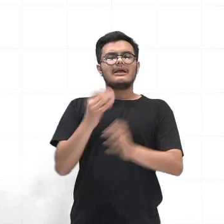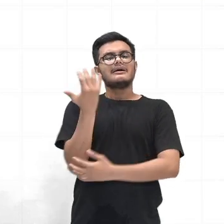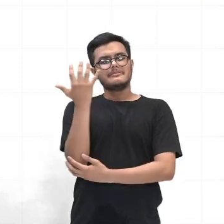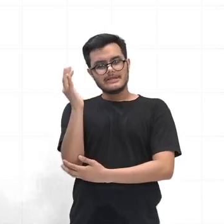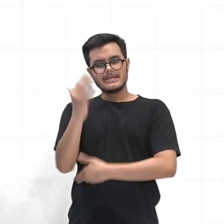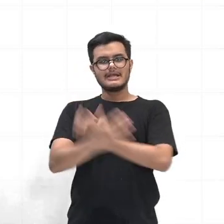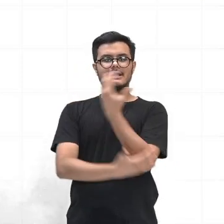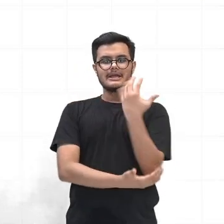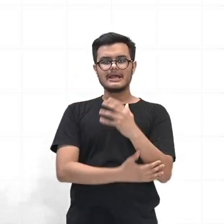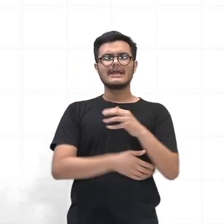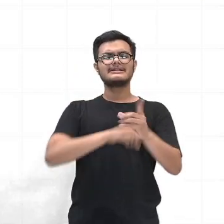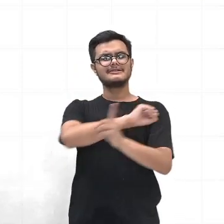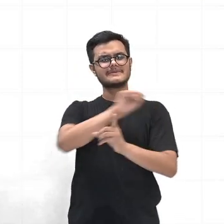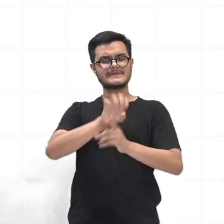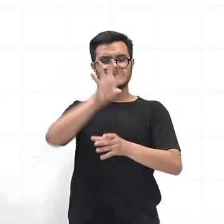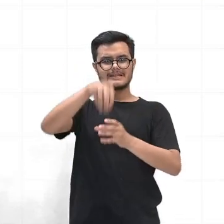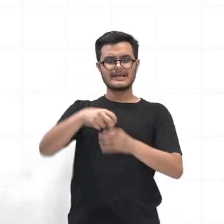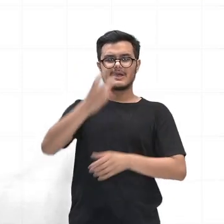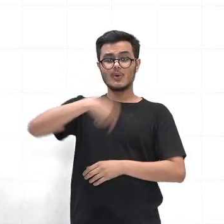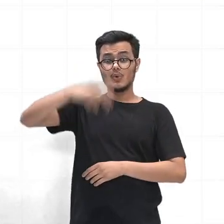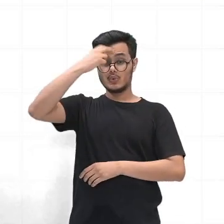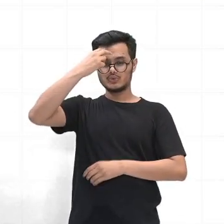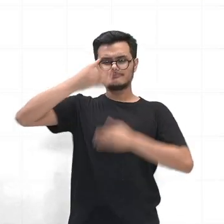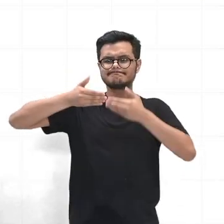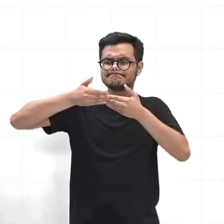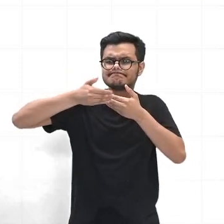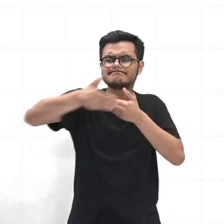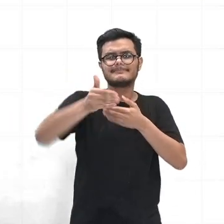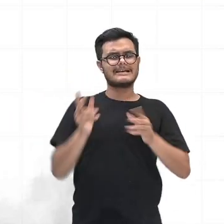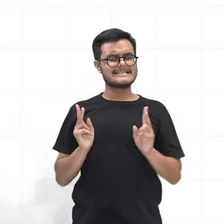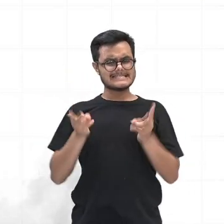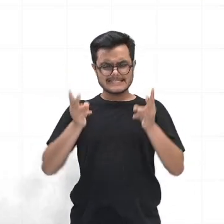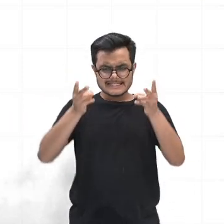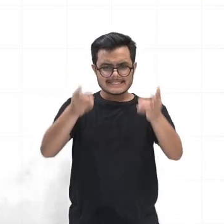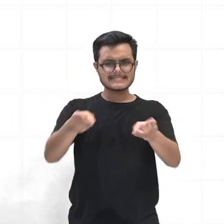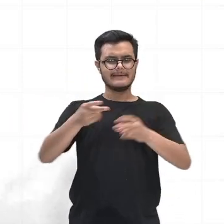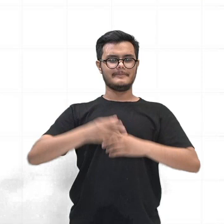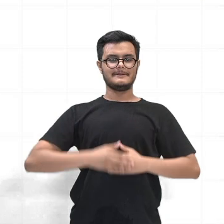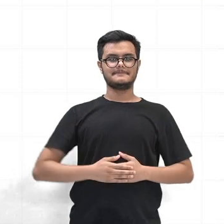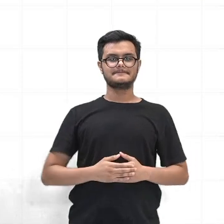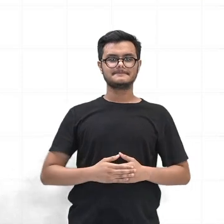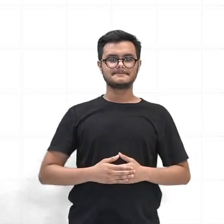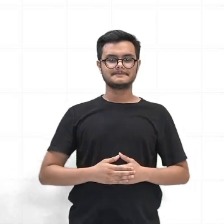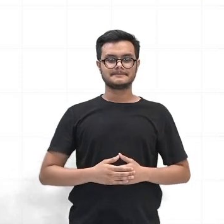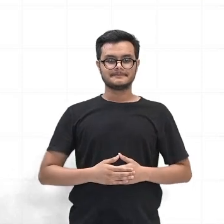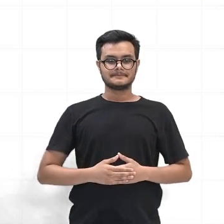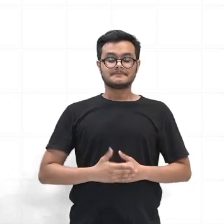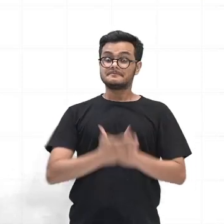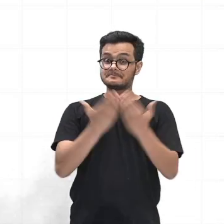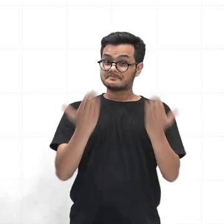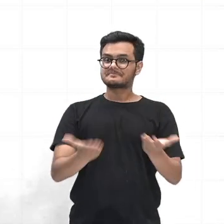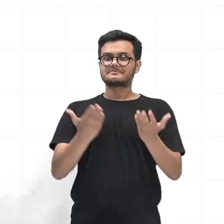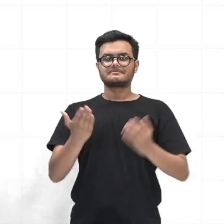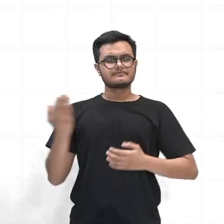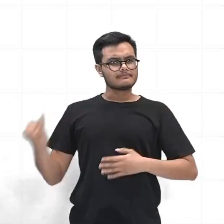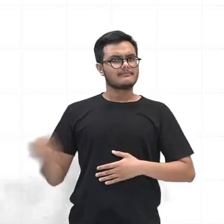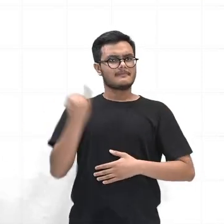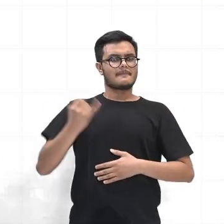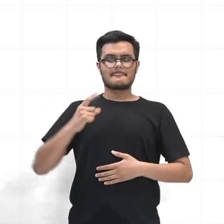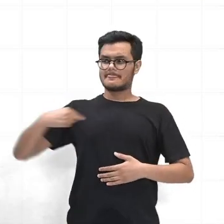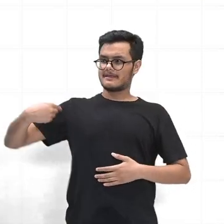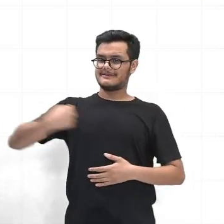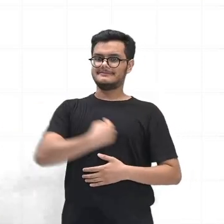às mudanças ambientais, sociais e culturais ao longo dos séculos. Então, é interessante que a gente